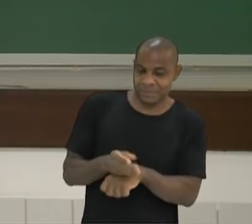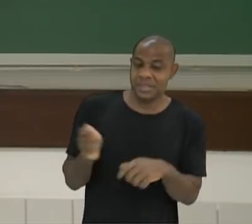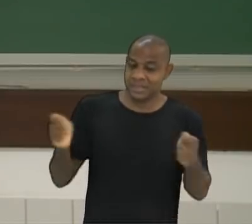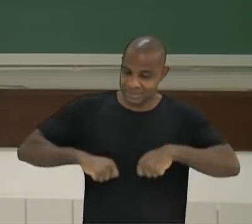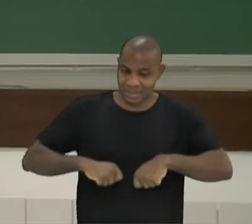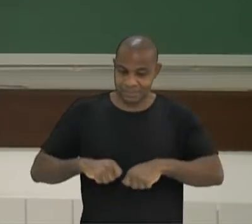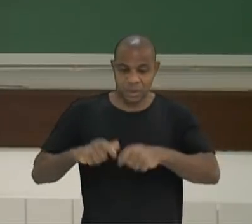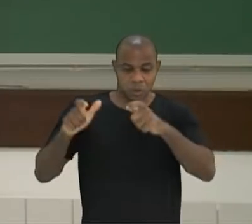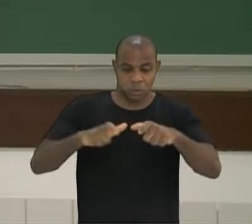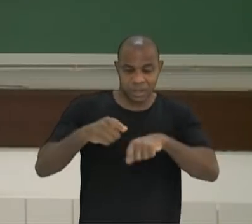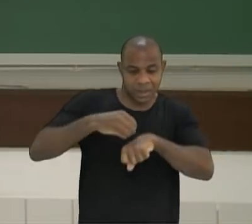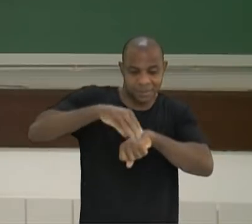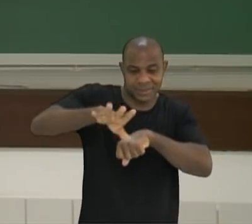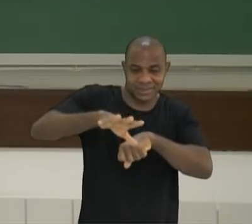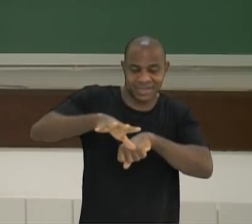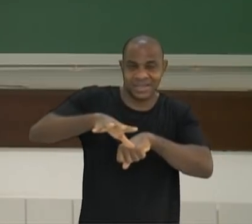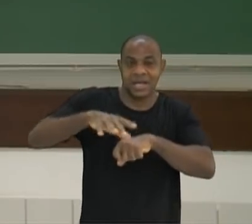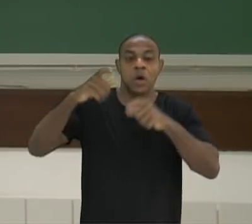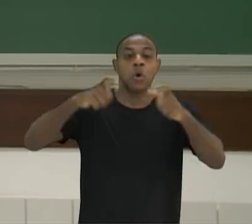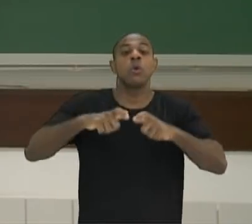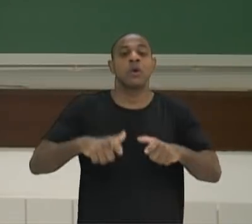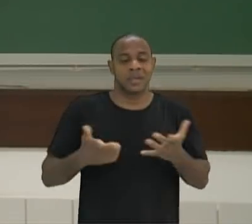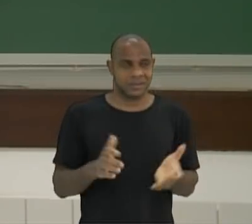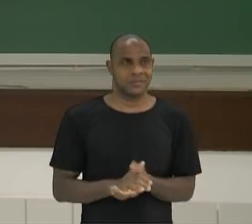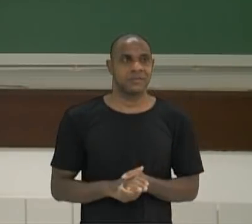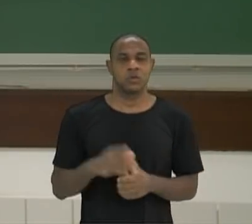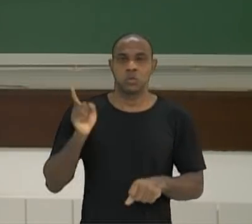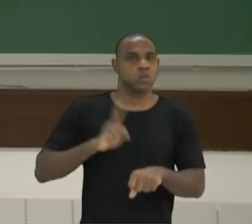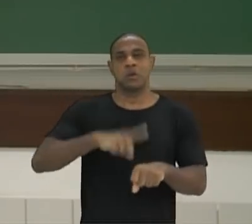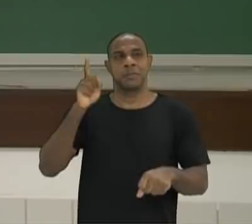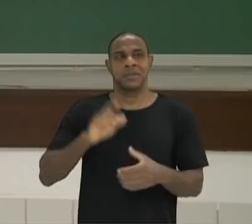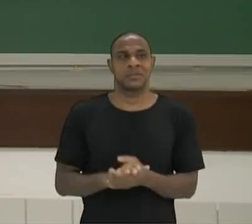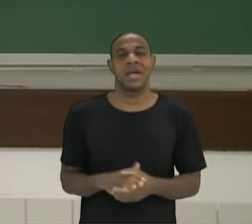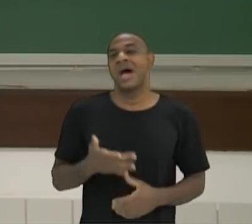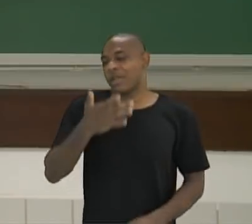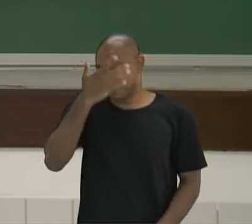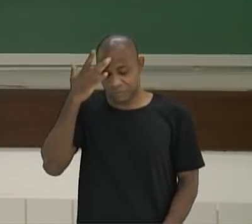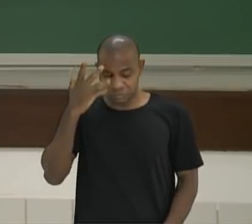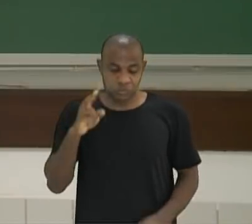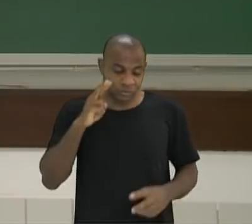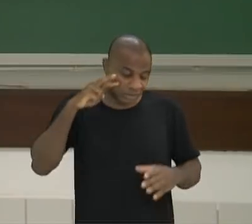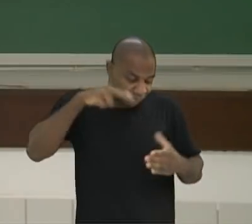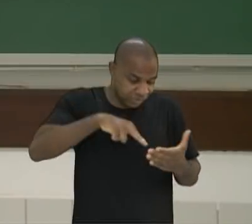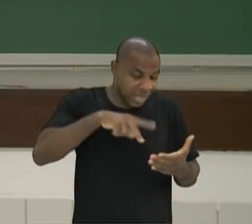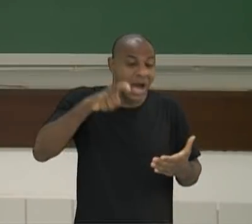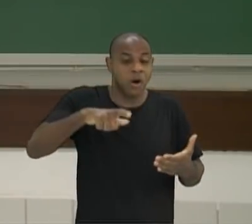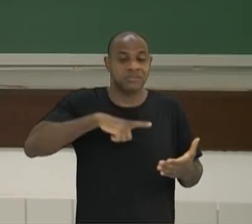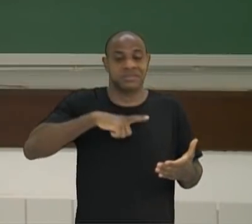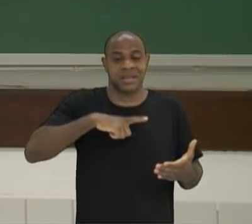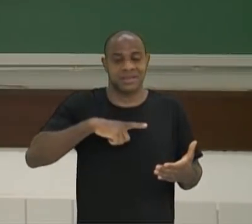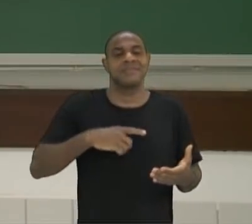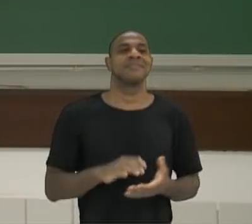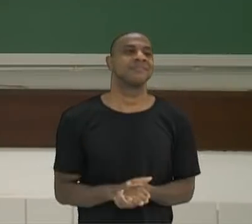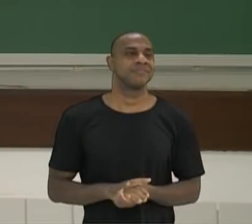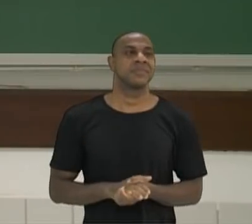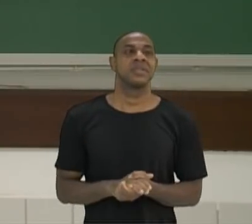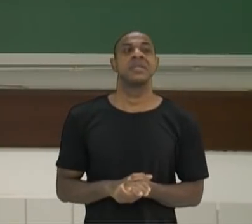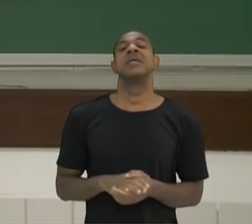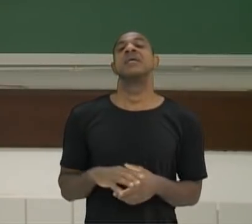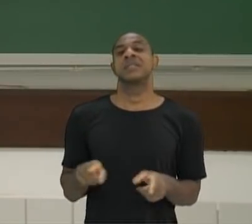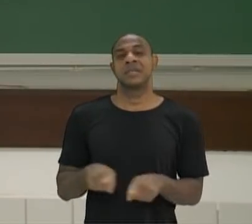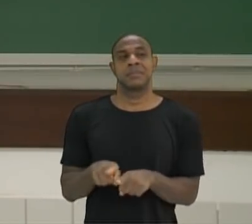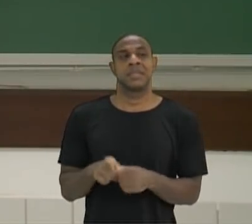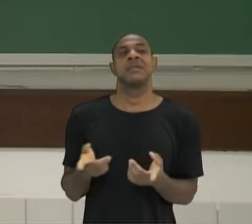uma localização em que você esteja em movimento. E as pessoas conseguirão visualizar onde você está. O